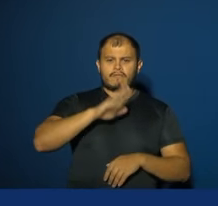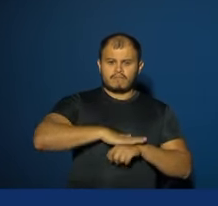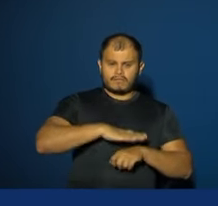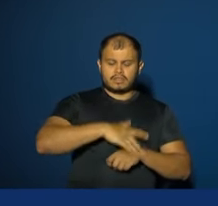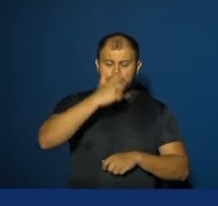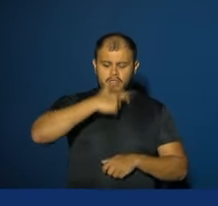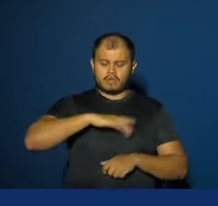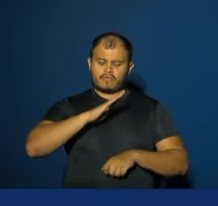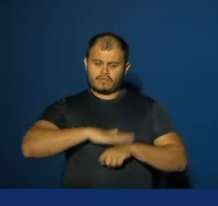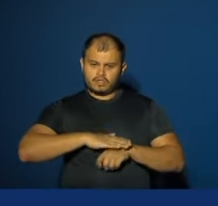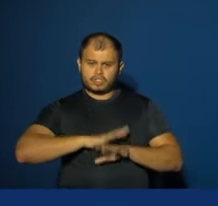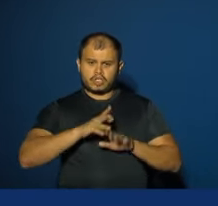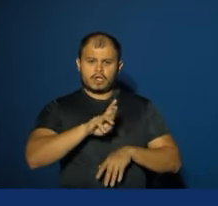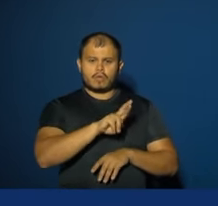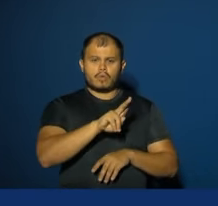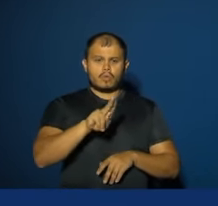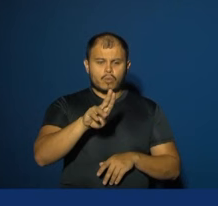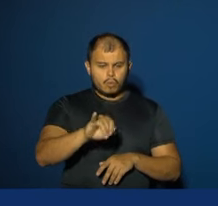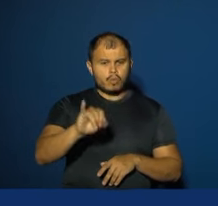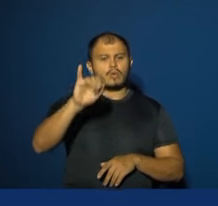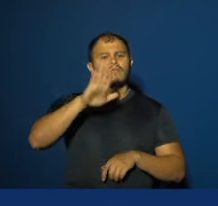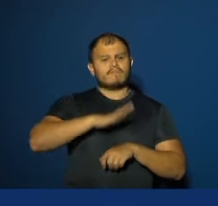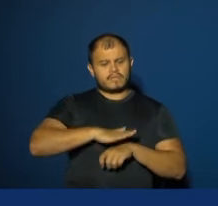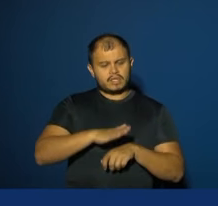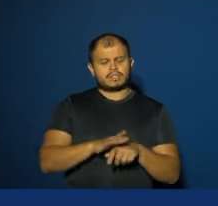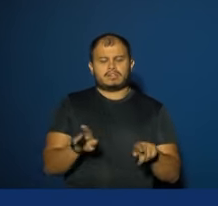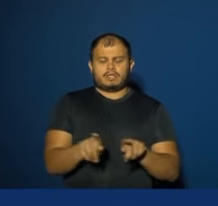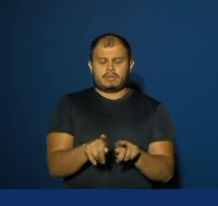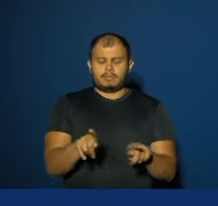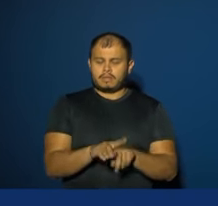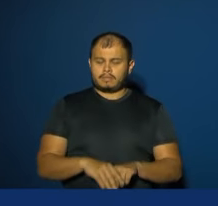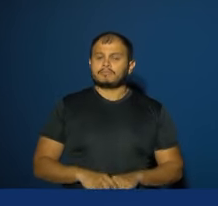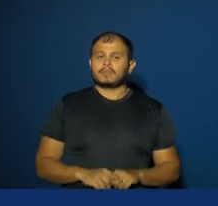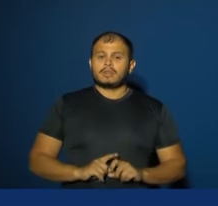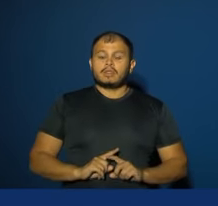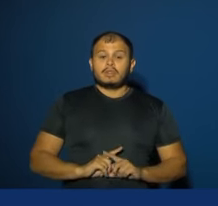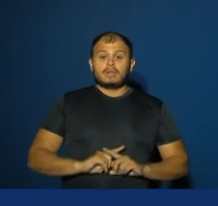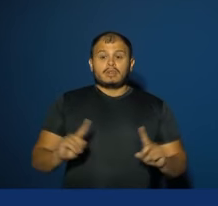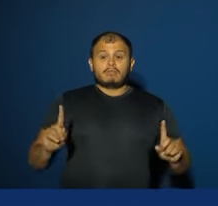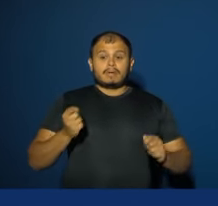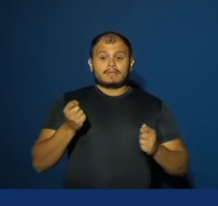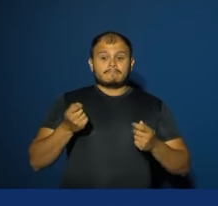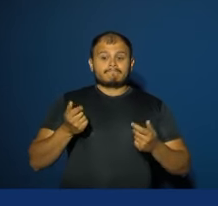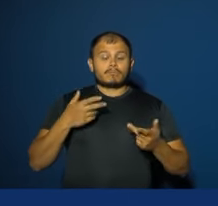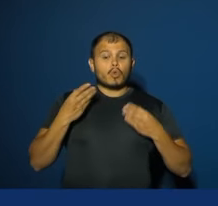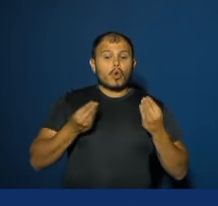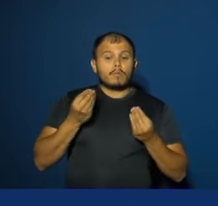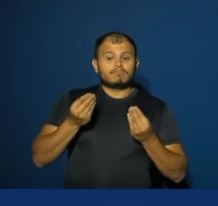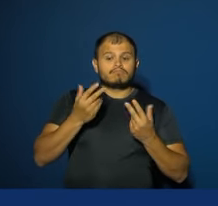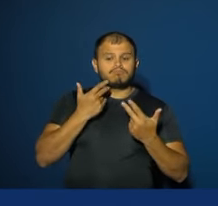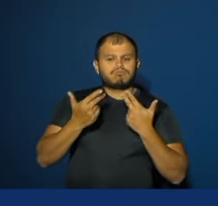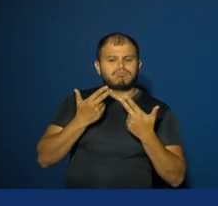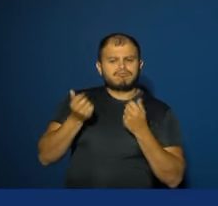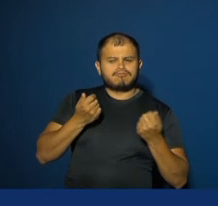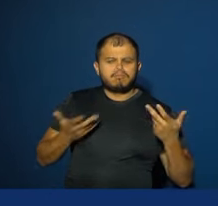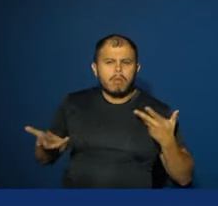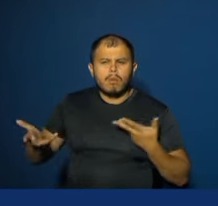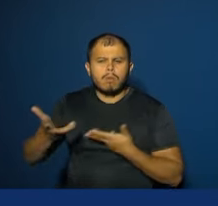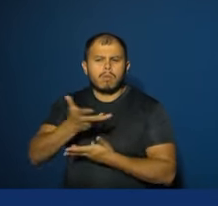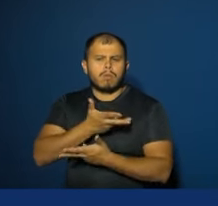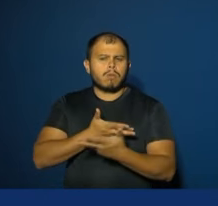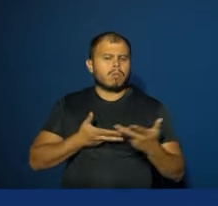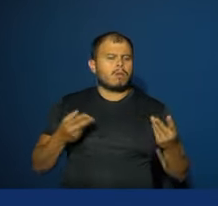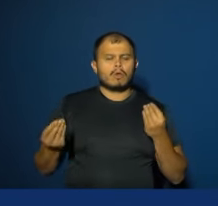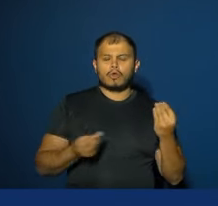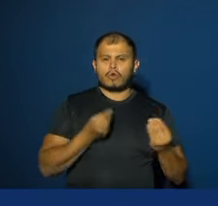isso o Rui que vai est daqui a pouco aqui fez isso também mas a linguagem que esse fundo conhece é a linguagem do